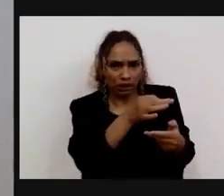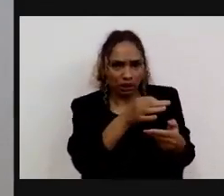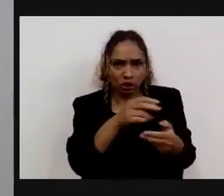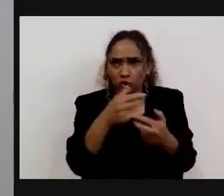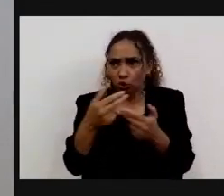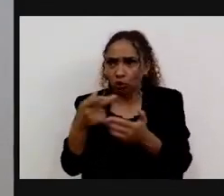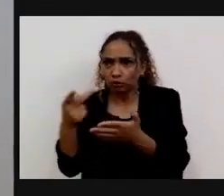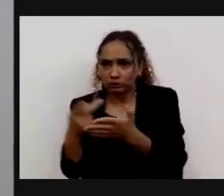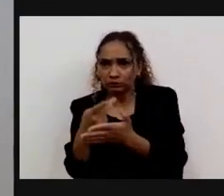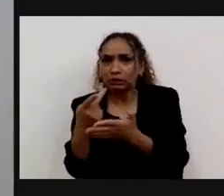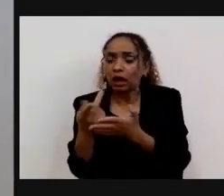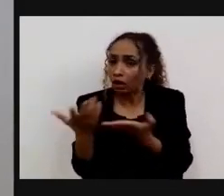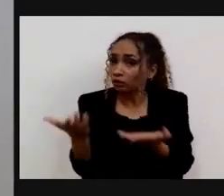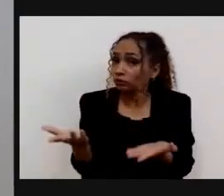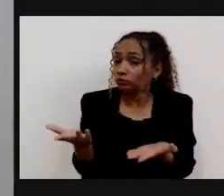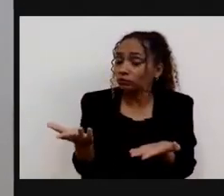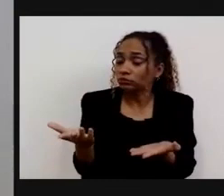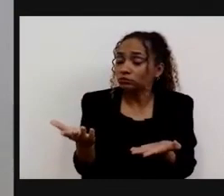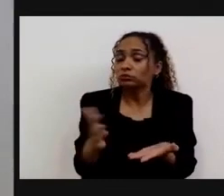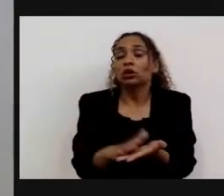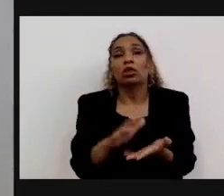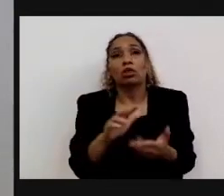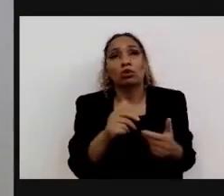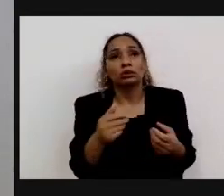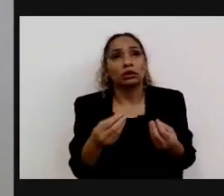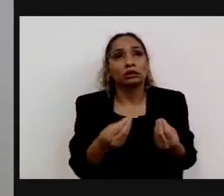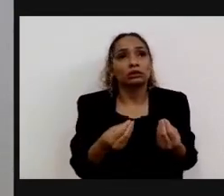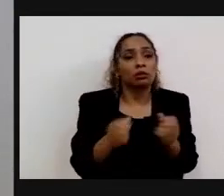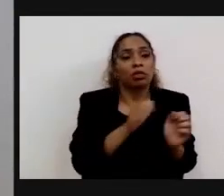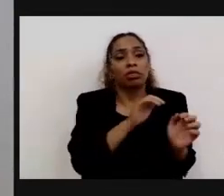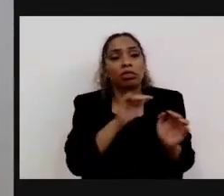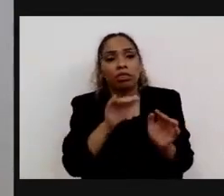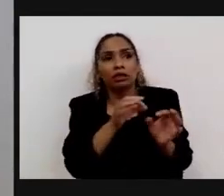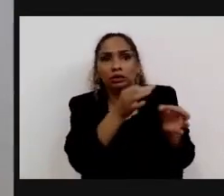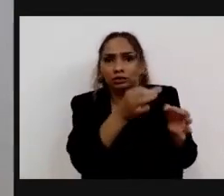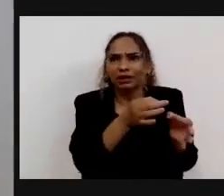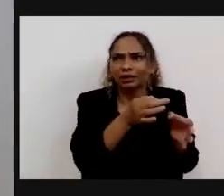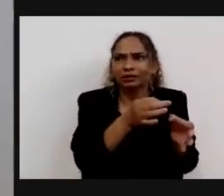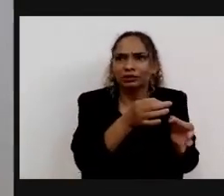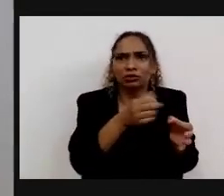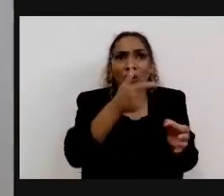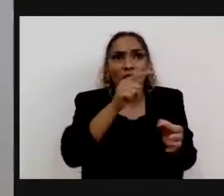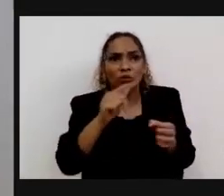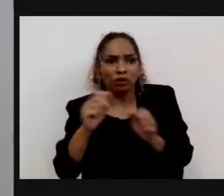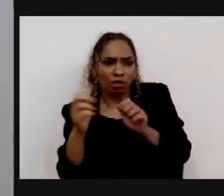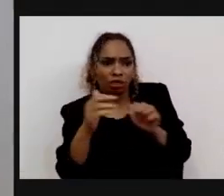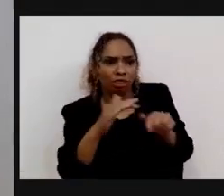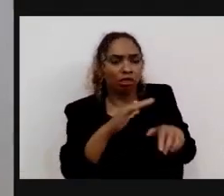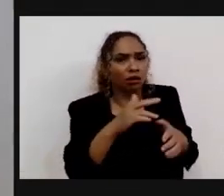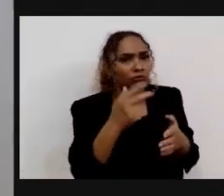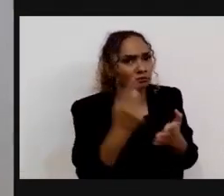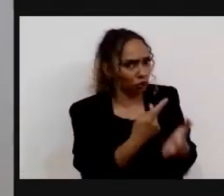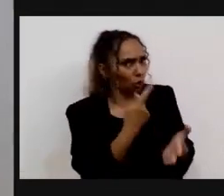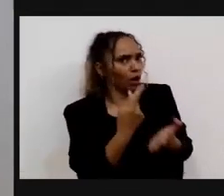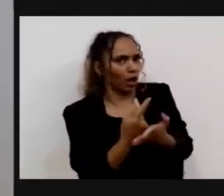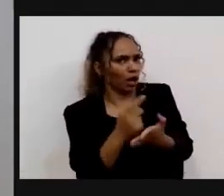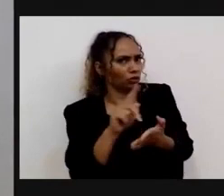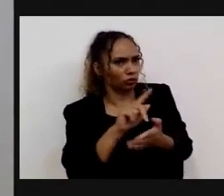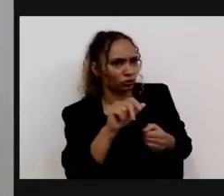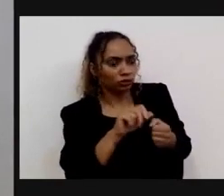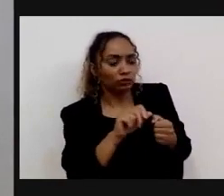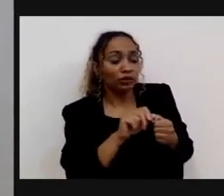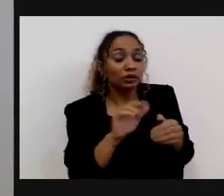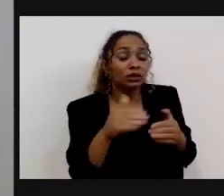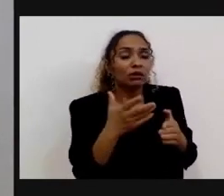né Luana tem coisa que eles disseminam Olha deu certo enquanto que ela dissemina olha isso aqui deu errado não faça e não é porque